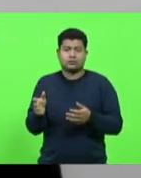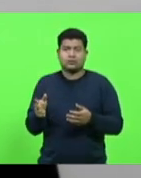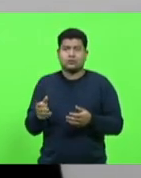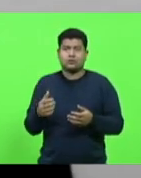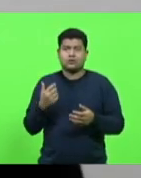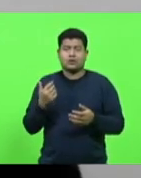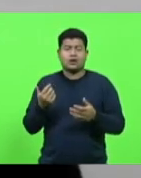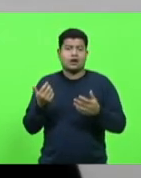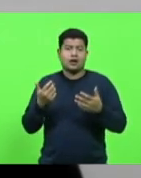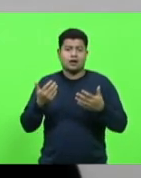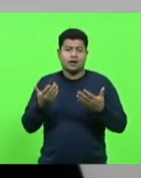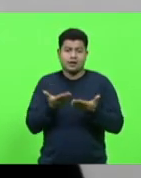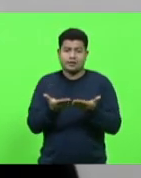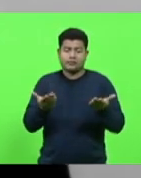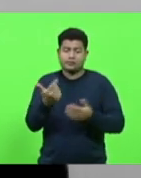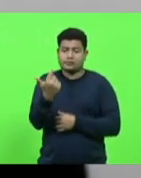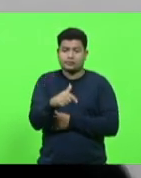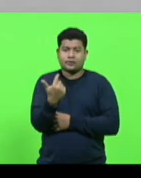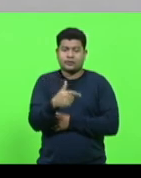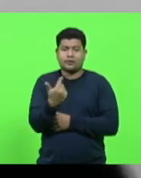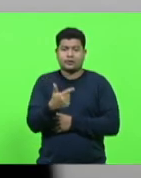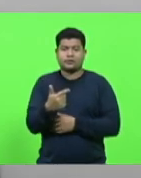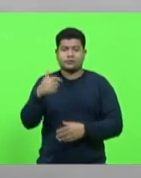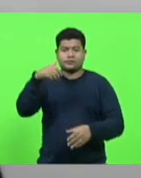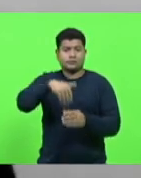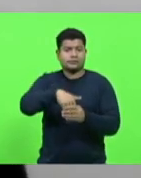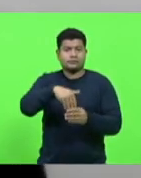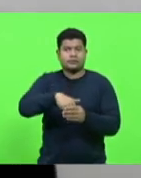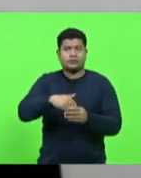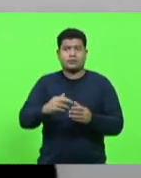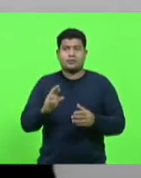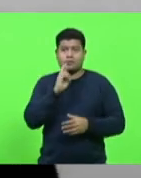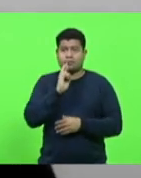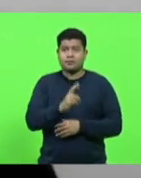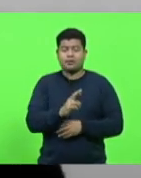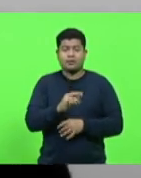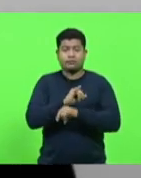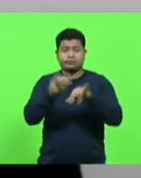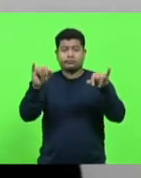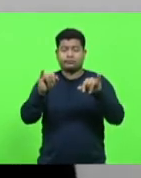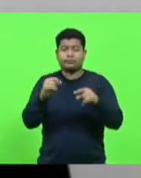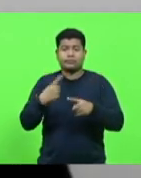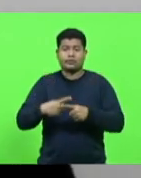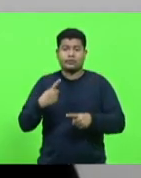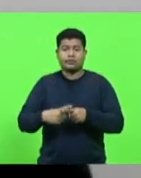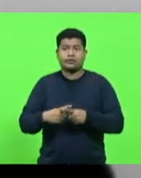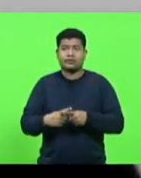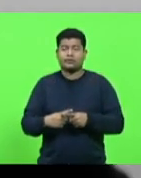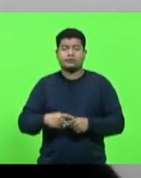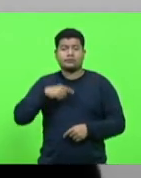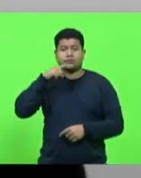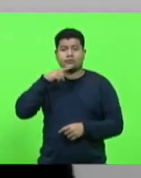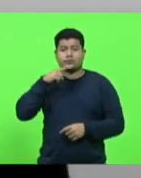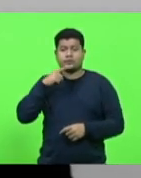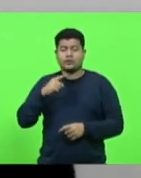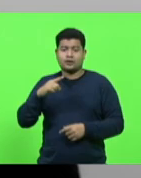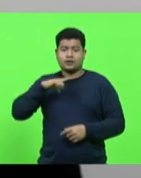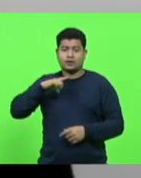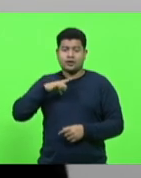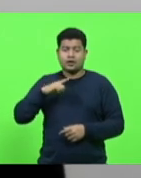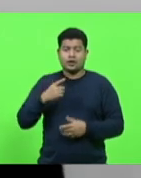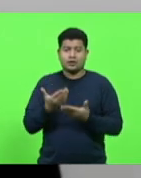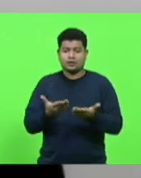o quórum, o resultado da votação não será anunciado porque não se atingiu o número mínimo de